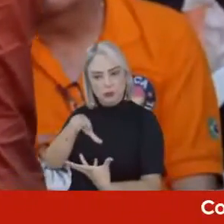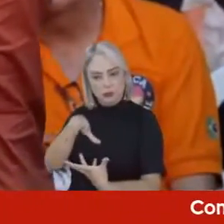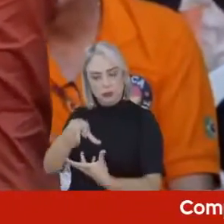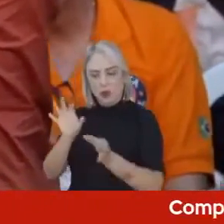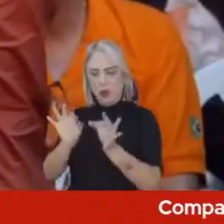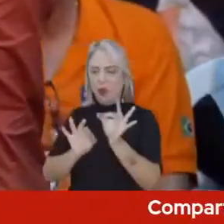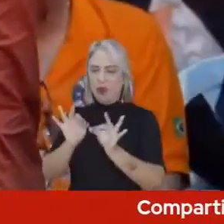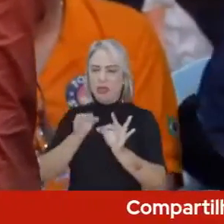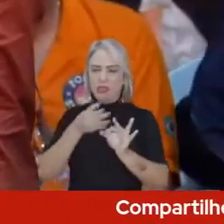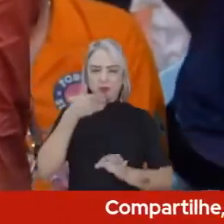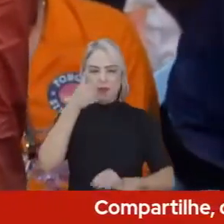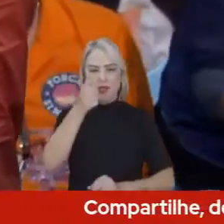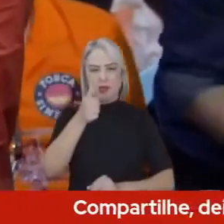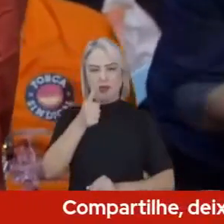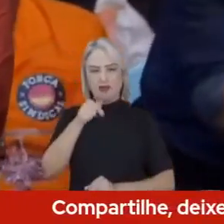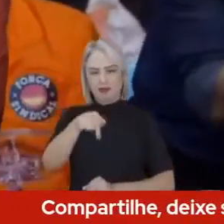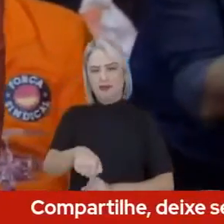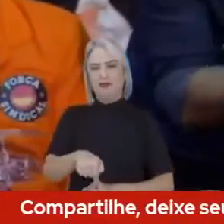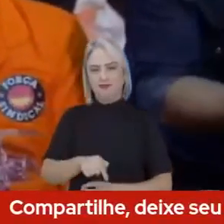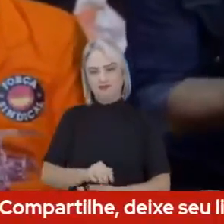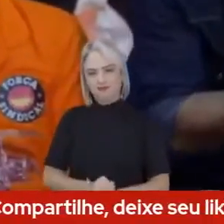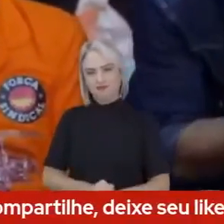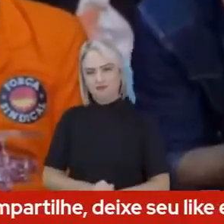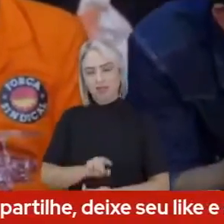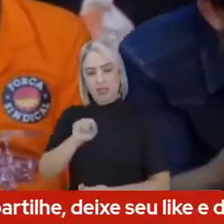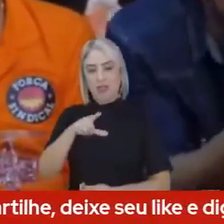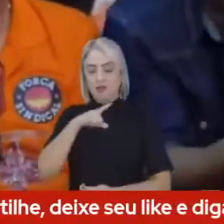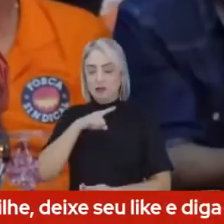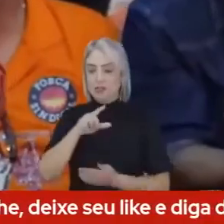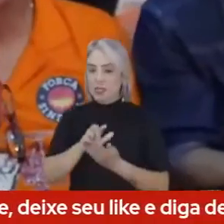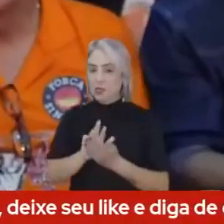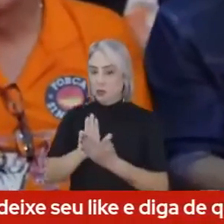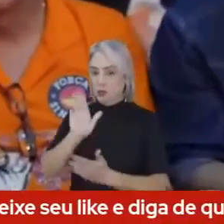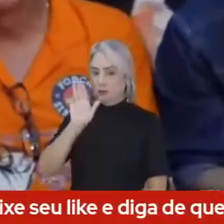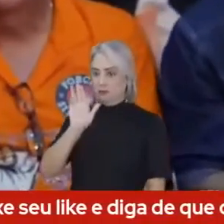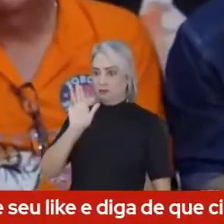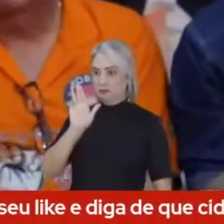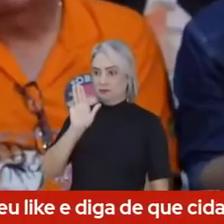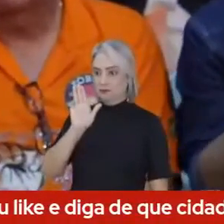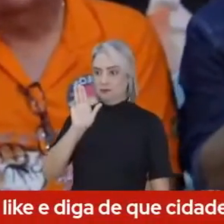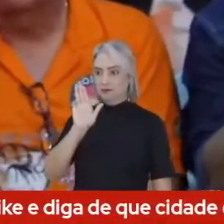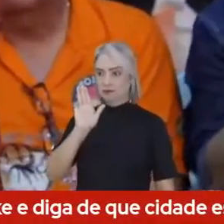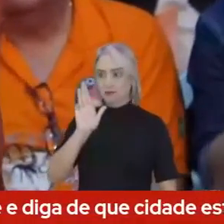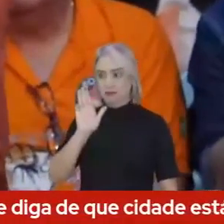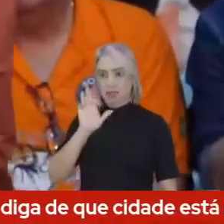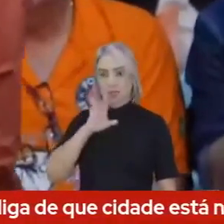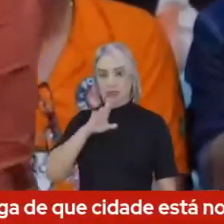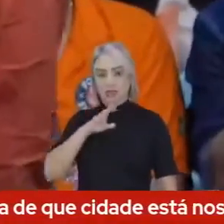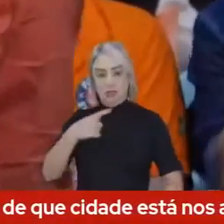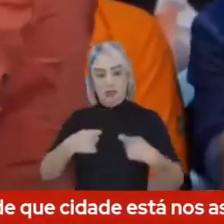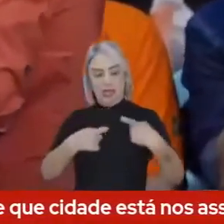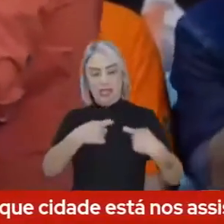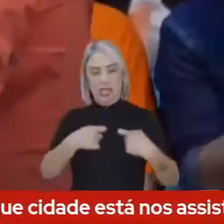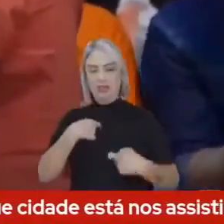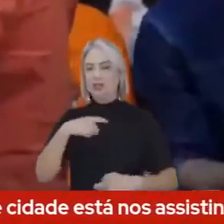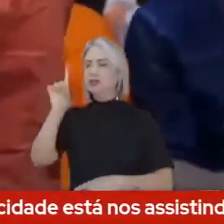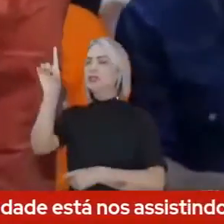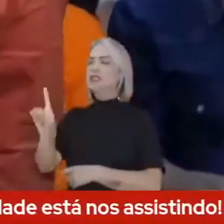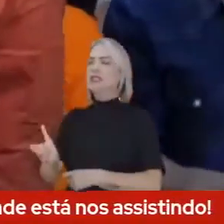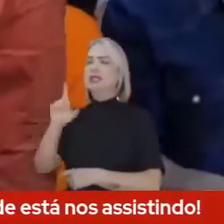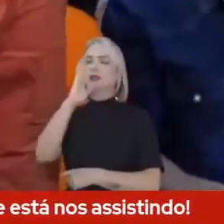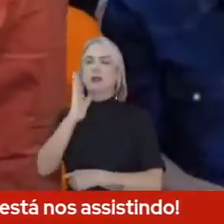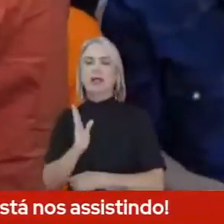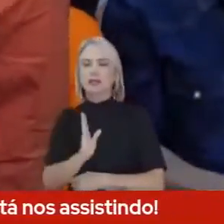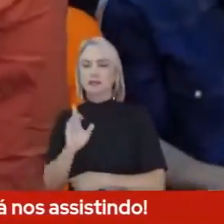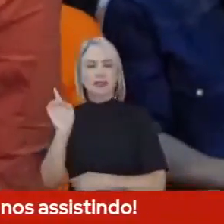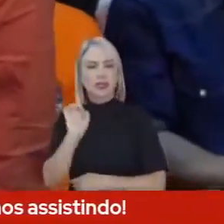aqui. Você vai ter uma guerra. Nós vamos enfrentar uma guerra não da direita do Brasil. Nós